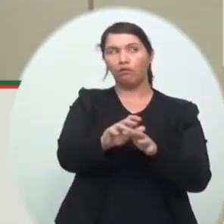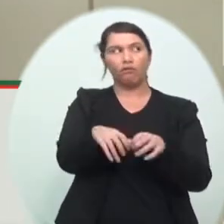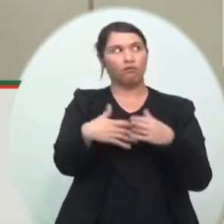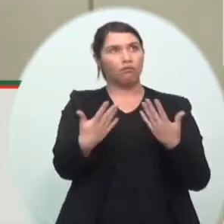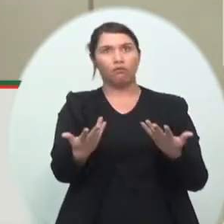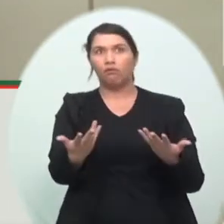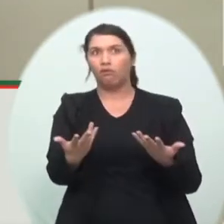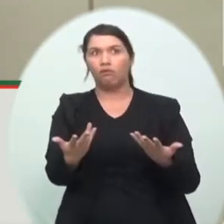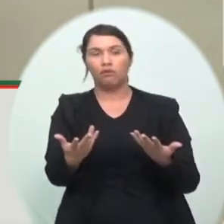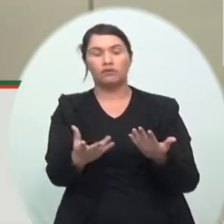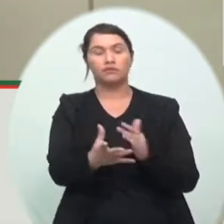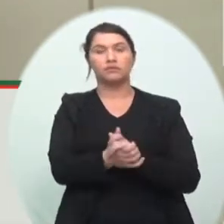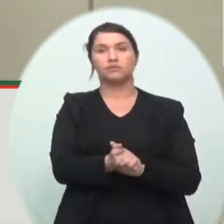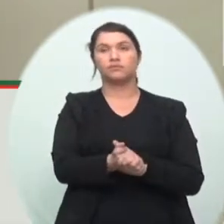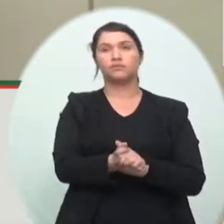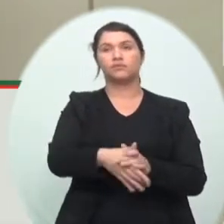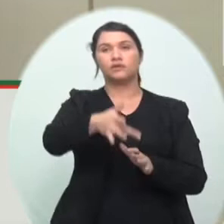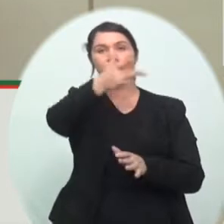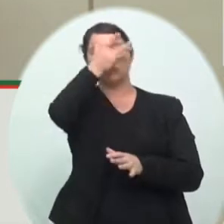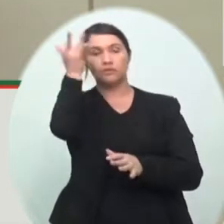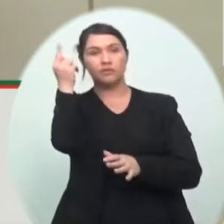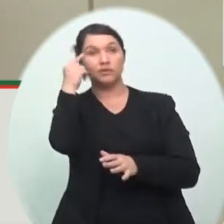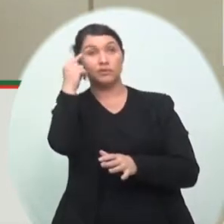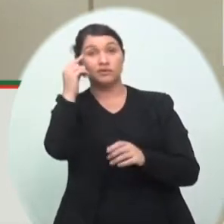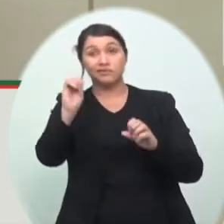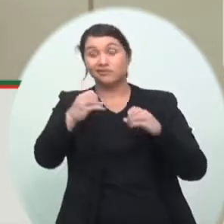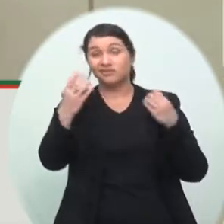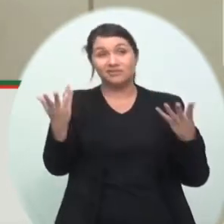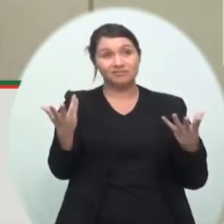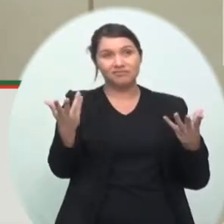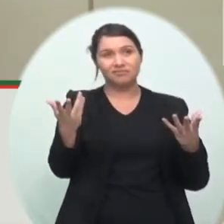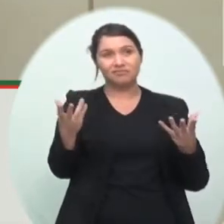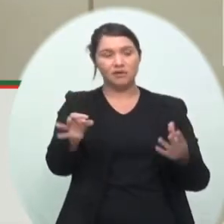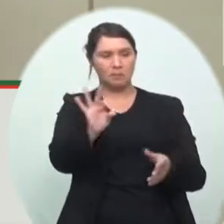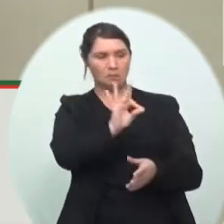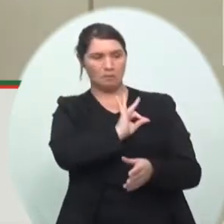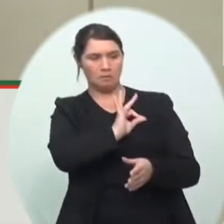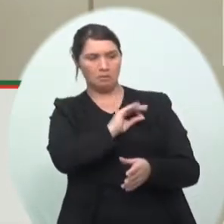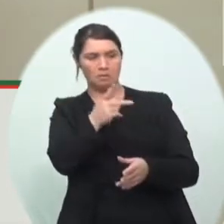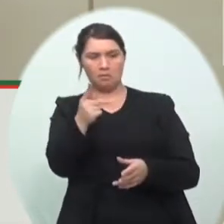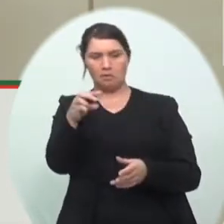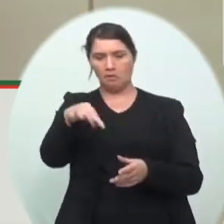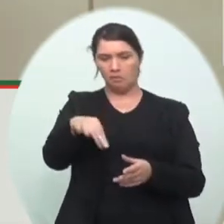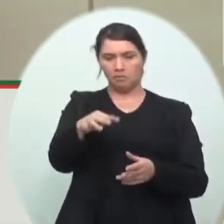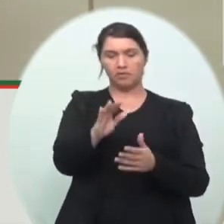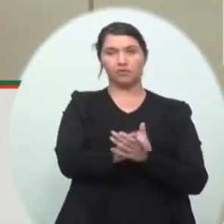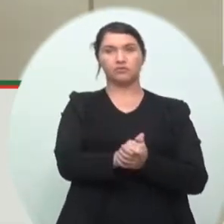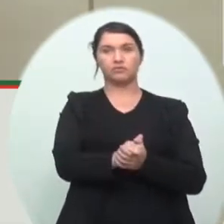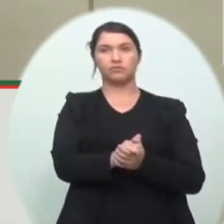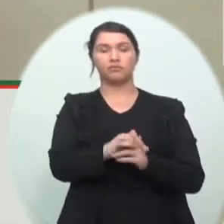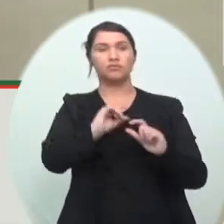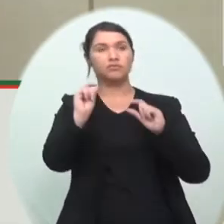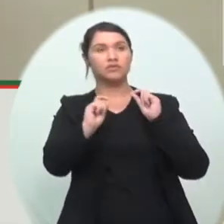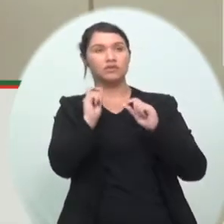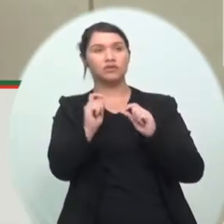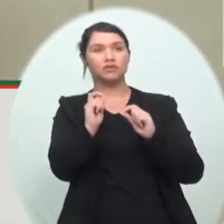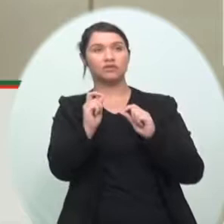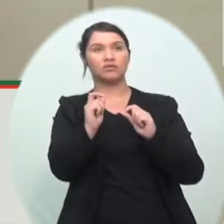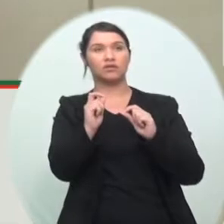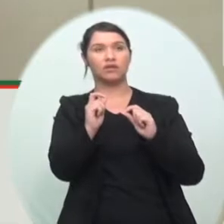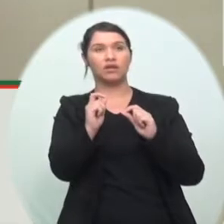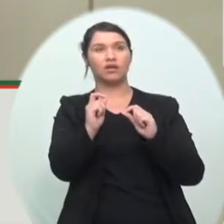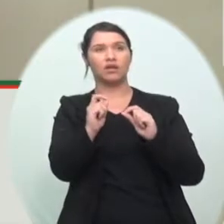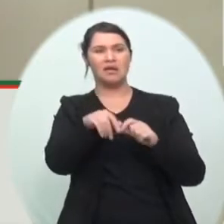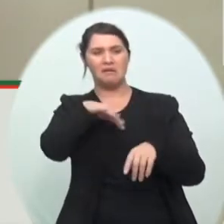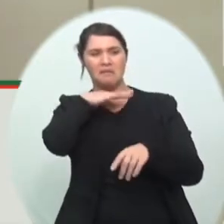muitas vezes uma parte da sociedade tem é de que a polícia militar é truculenta. Entra na